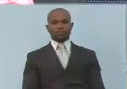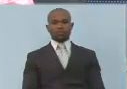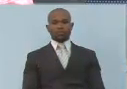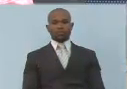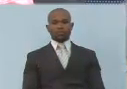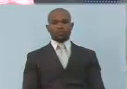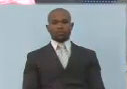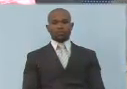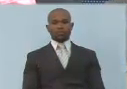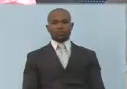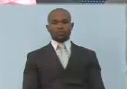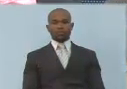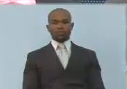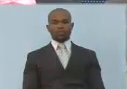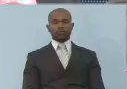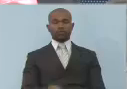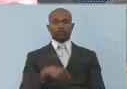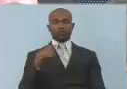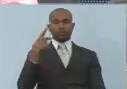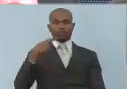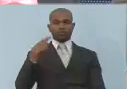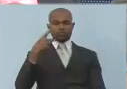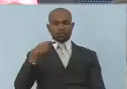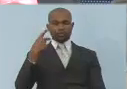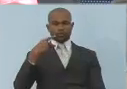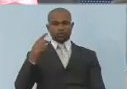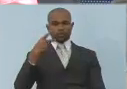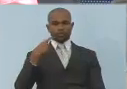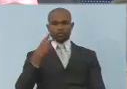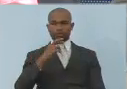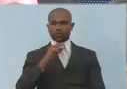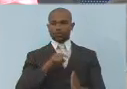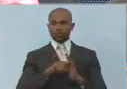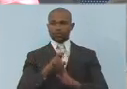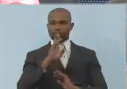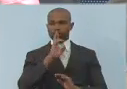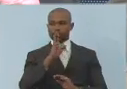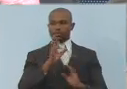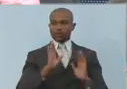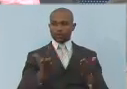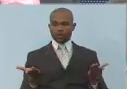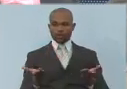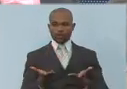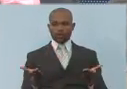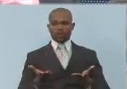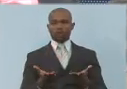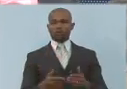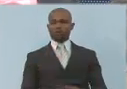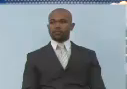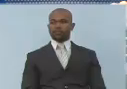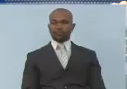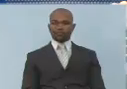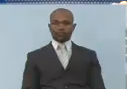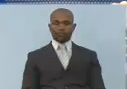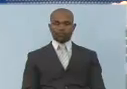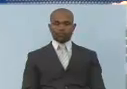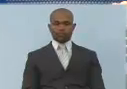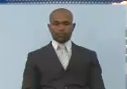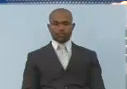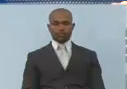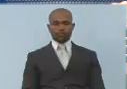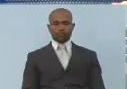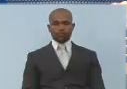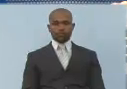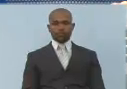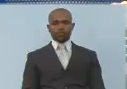Bom, vereador, acho que respondido os questionamentos, passo a palavra a Vossa Excelência. Eu não